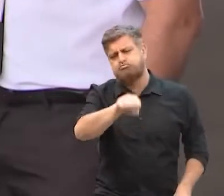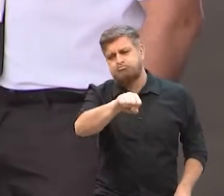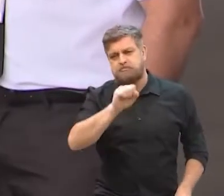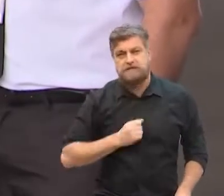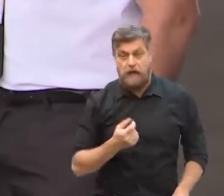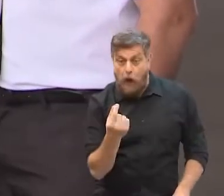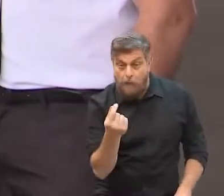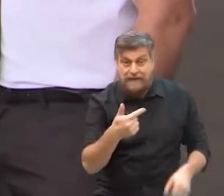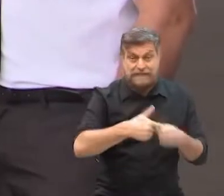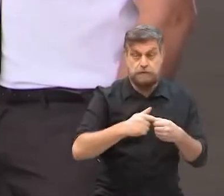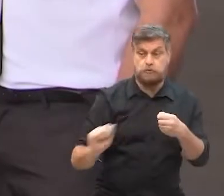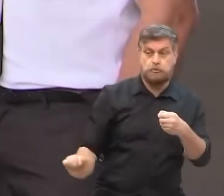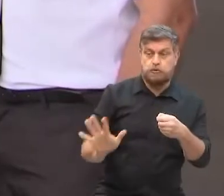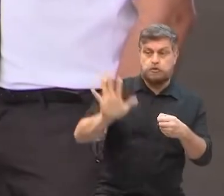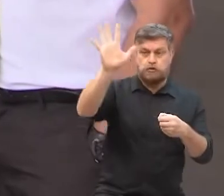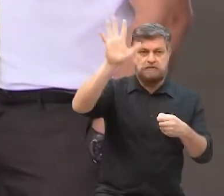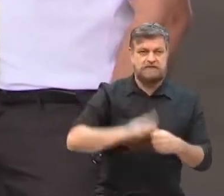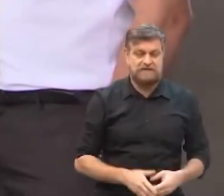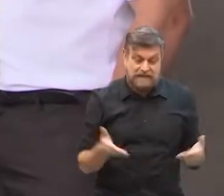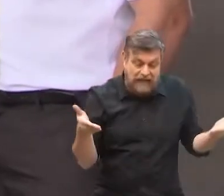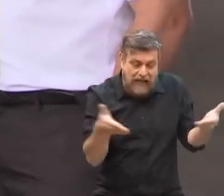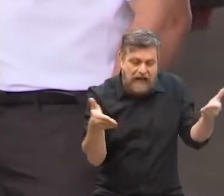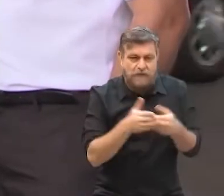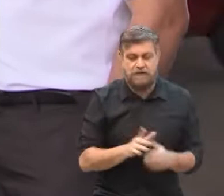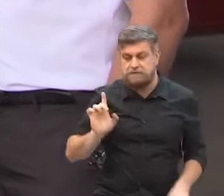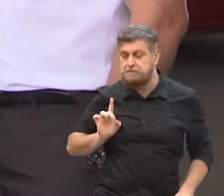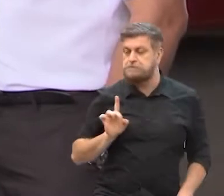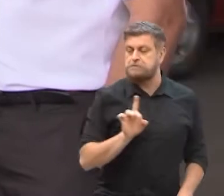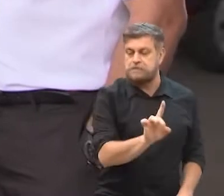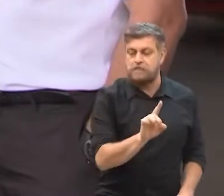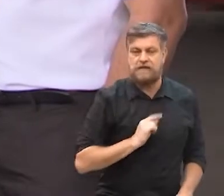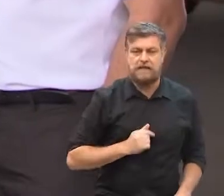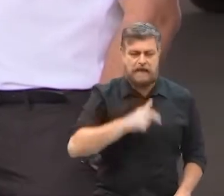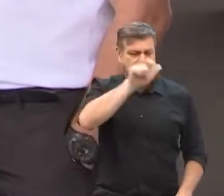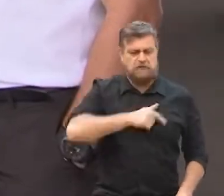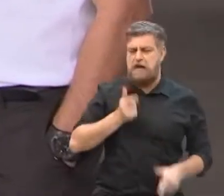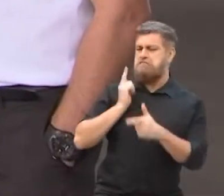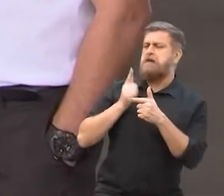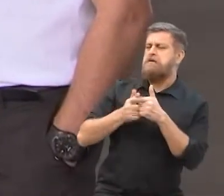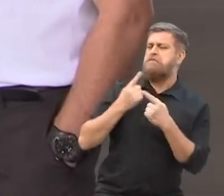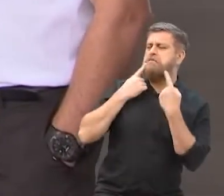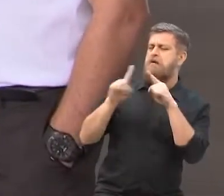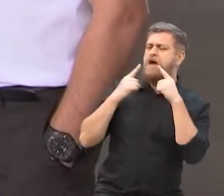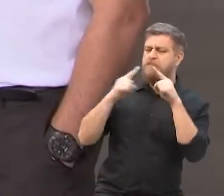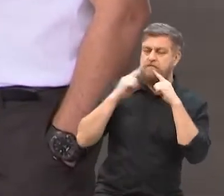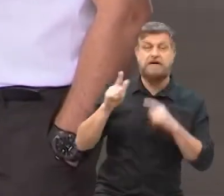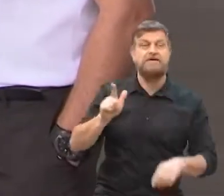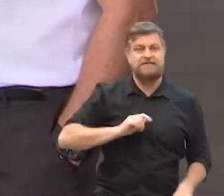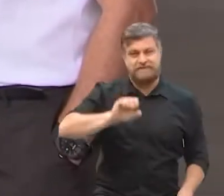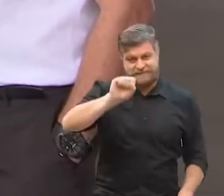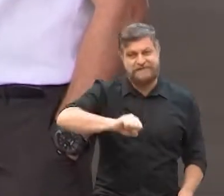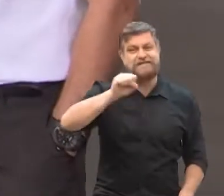gasolina tá alto, como é o caso de agora, e o frentista acaba escutando ou não? Tem que escutar.